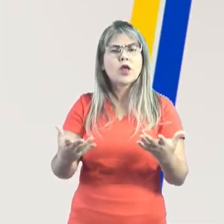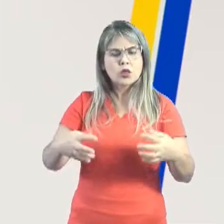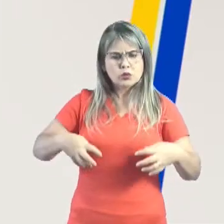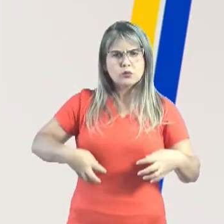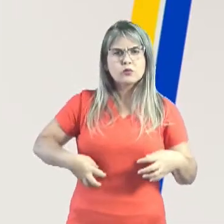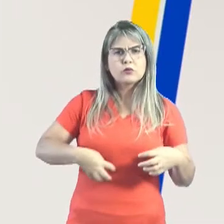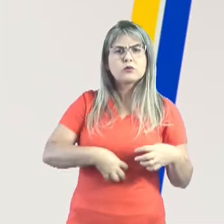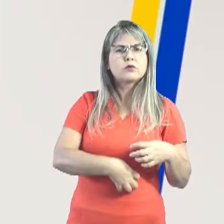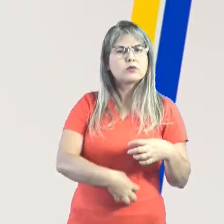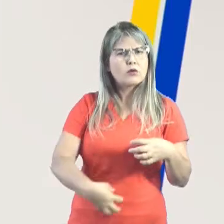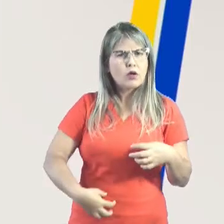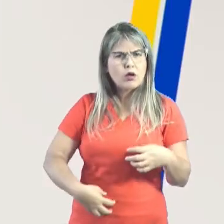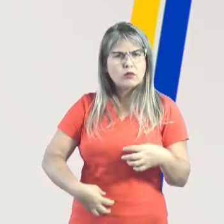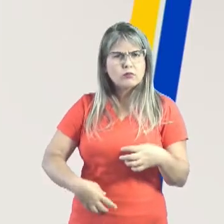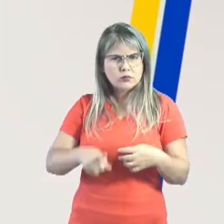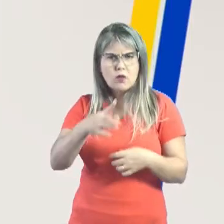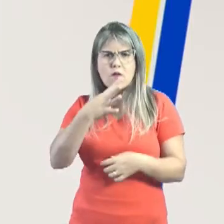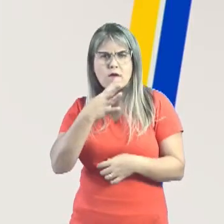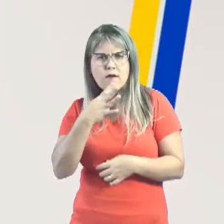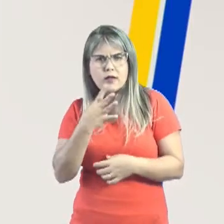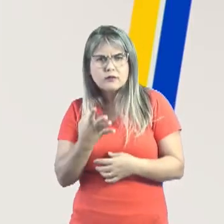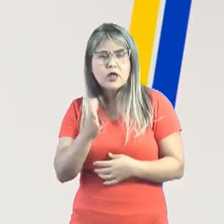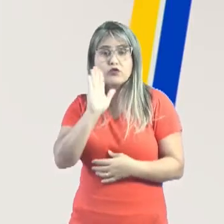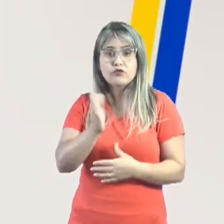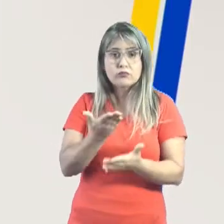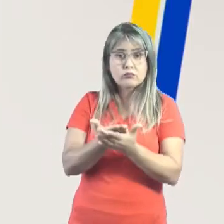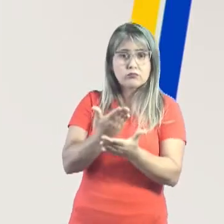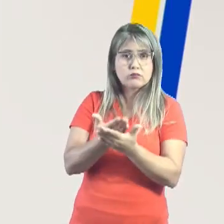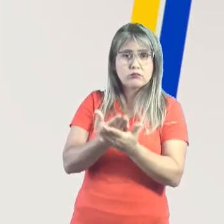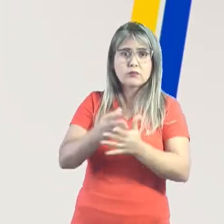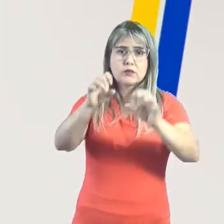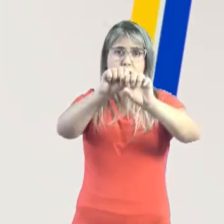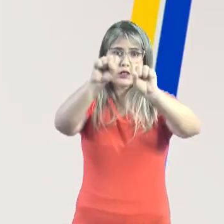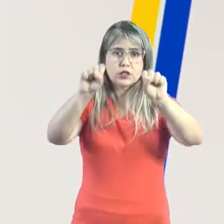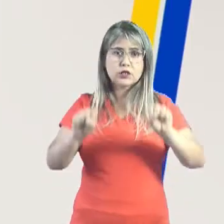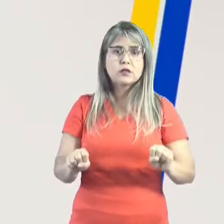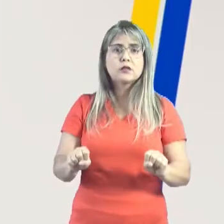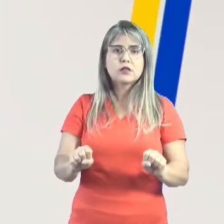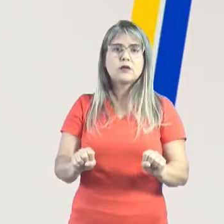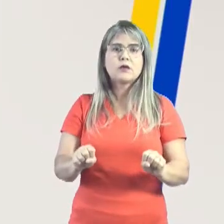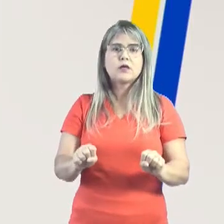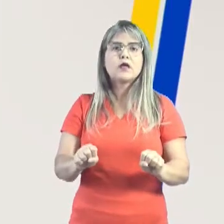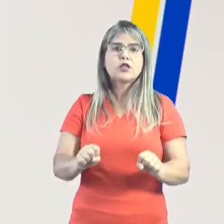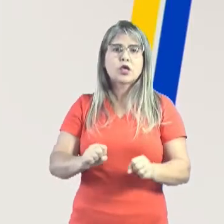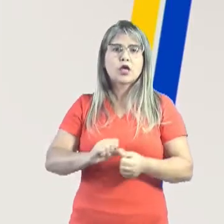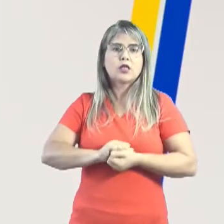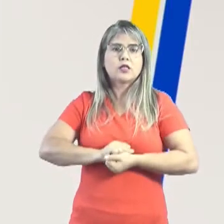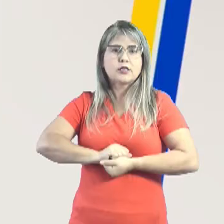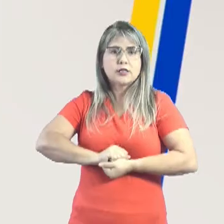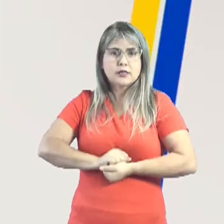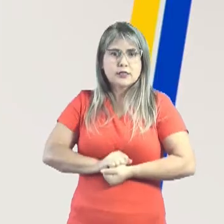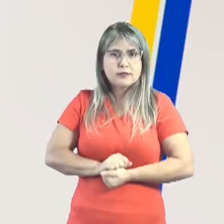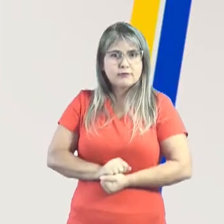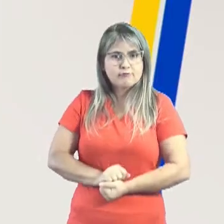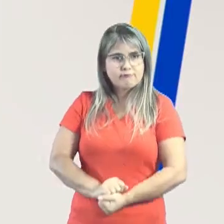sistema digestório, responsável pela atividade vital da digestão, e o